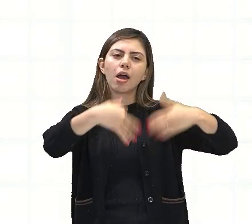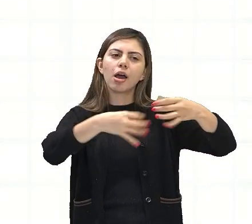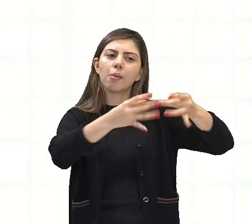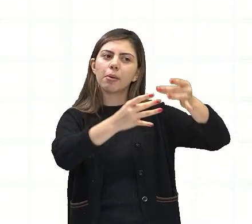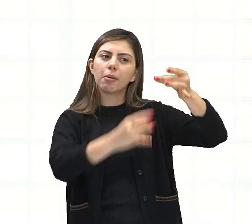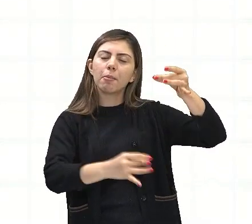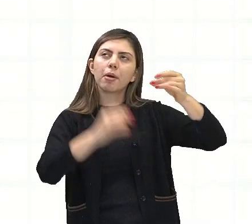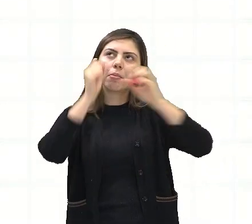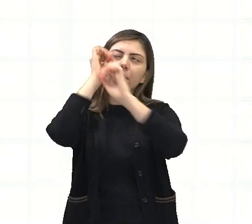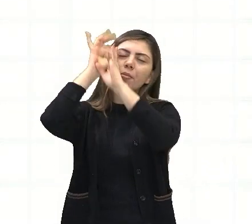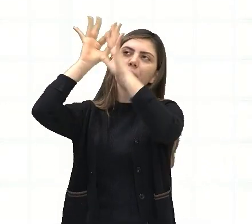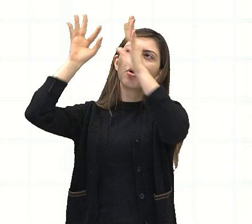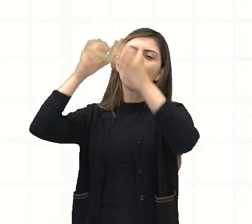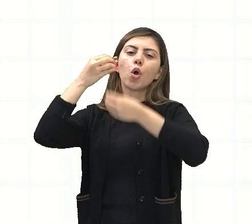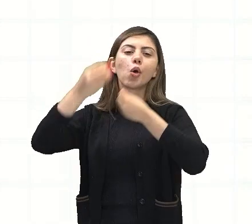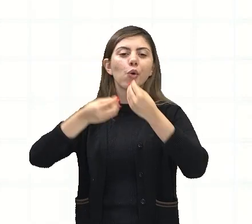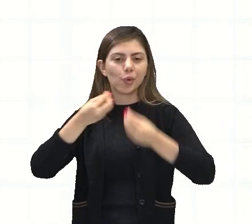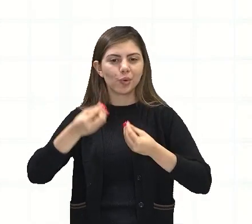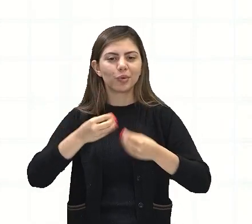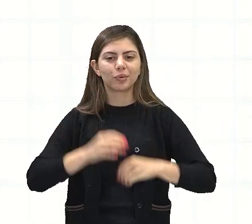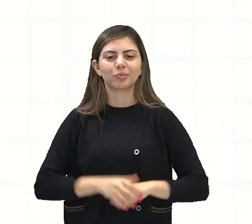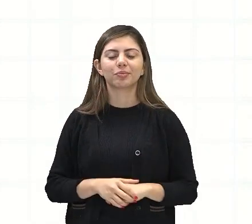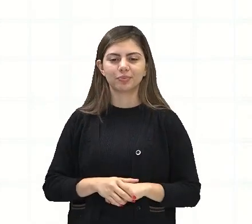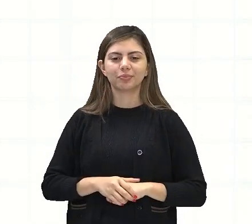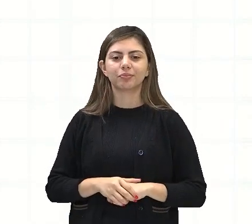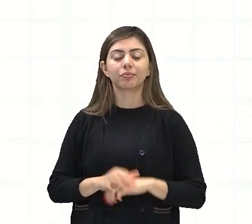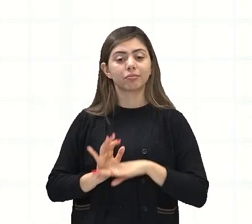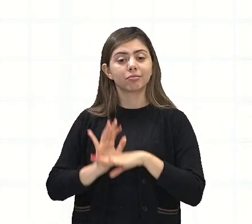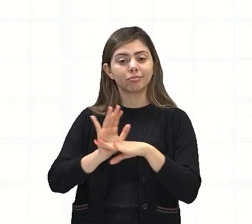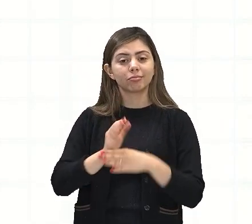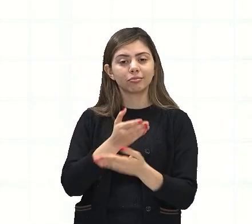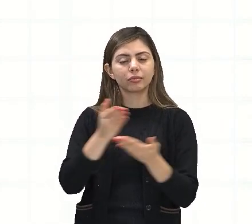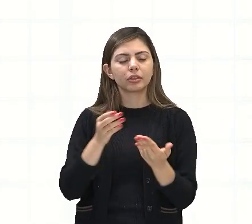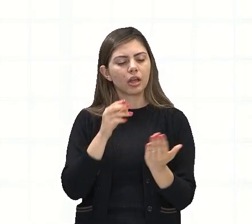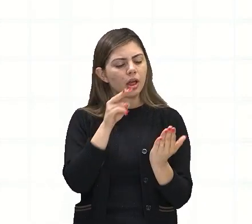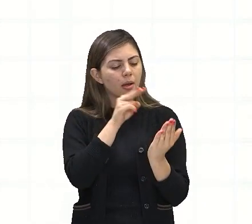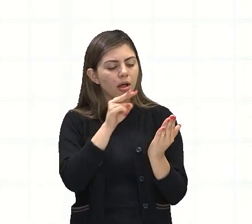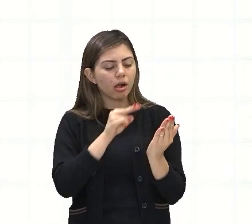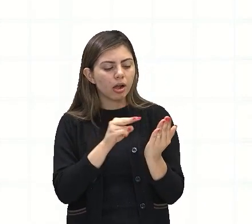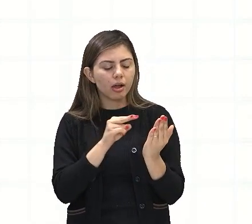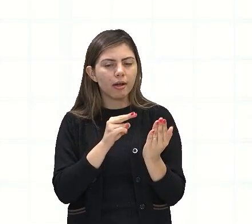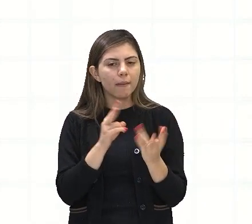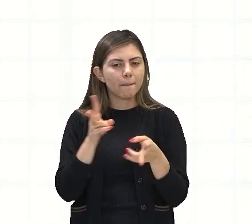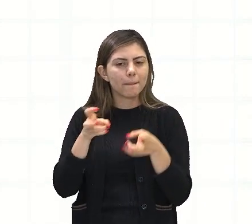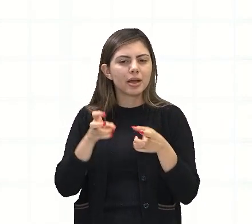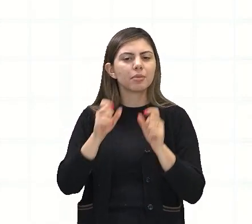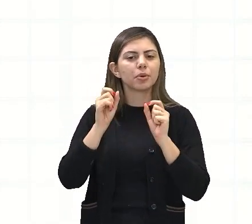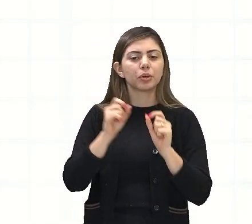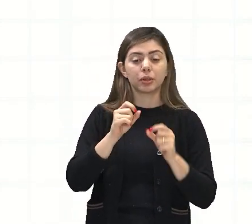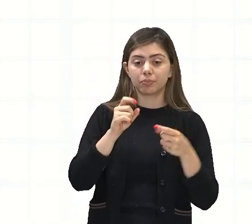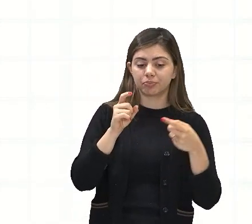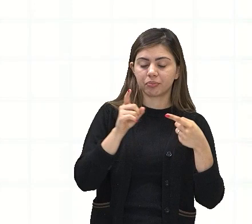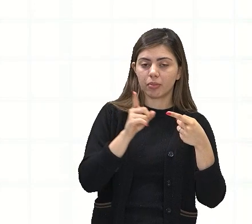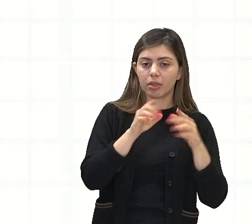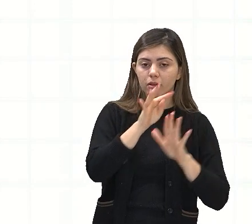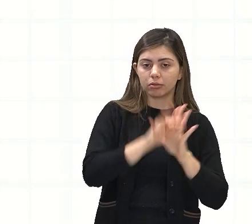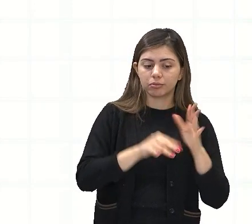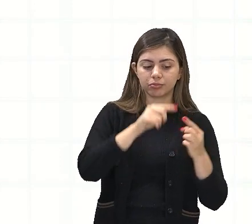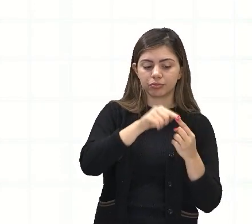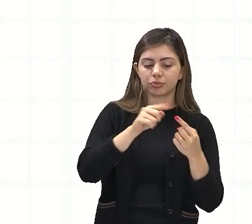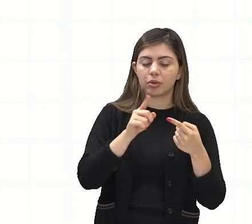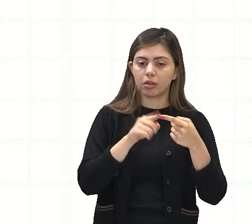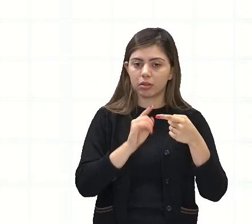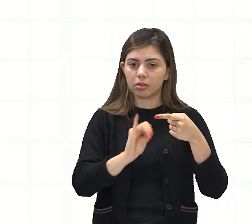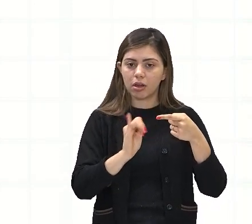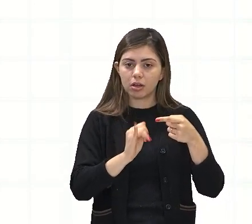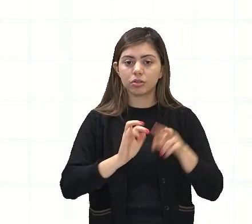imagem verbal, essa imagem é feita com palavras. Você vai perceber que diferente da narração, o que é diferente da